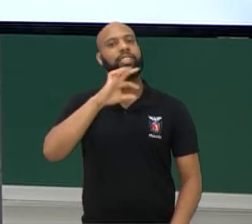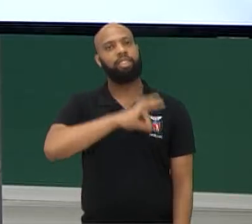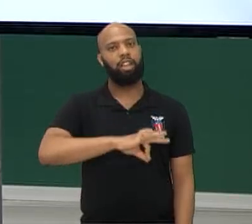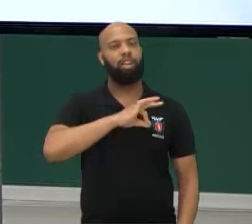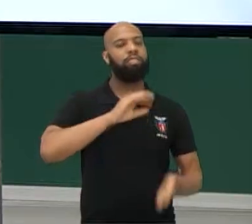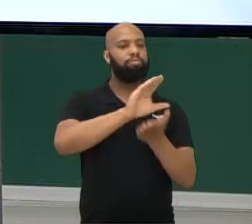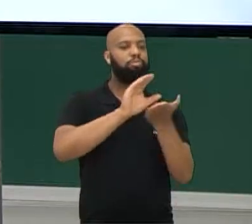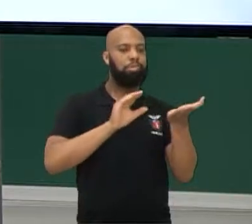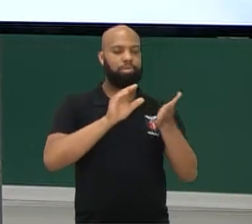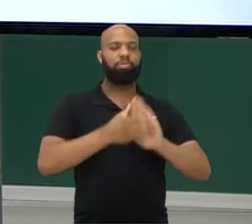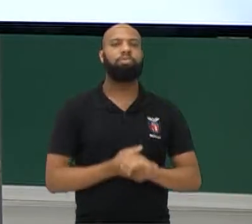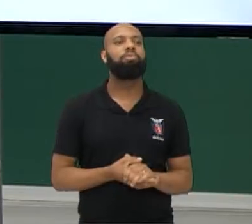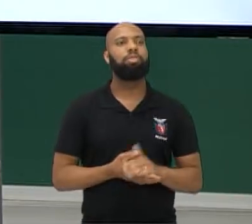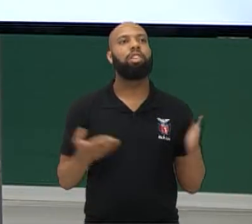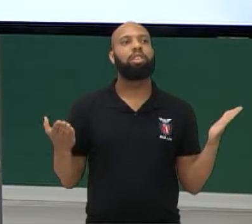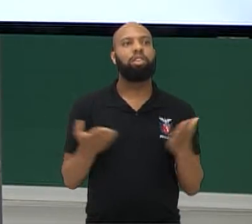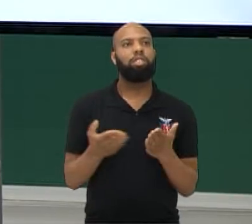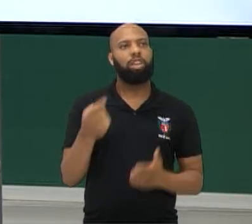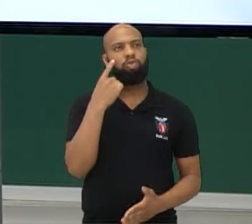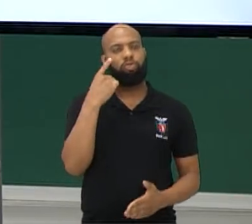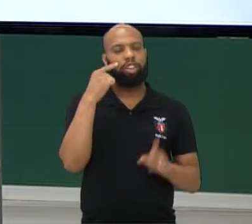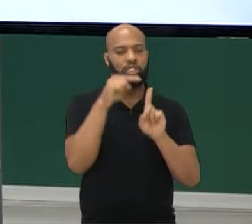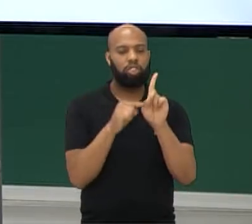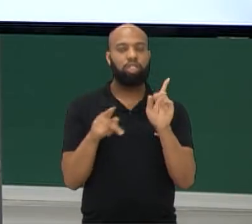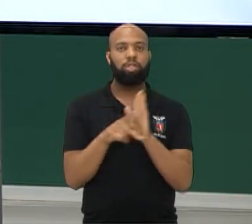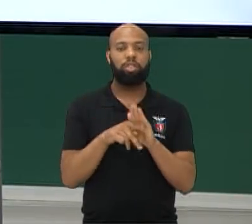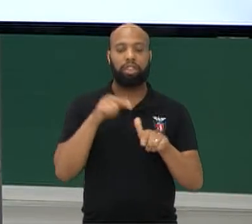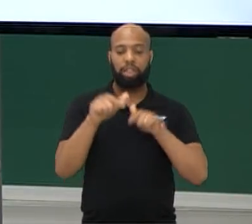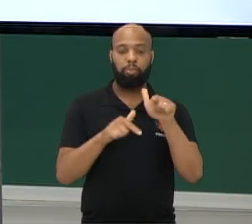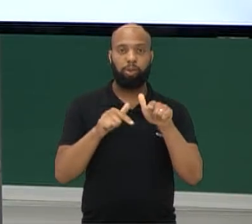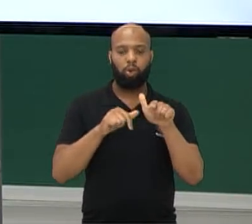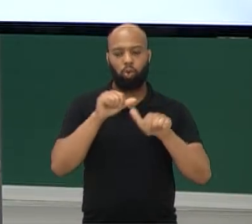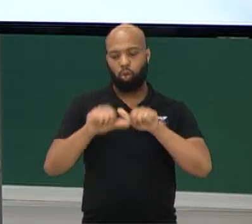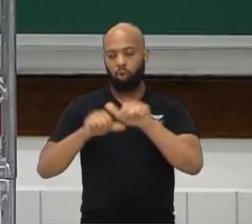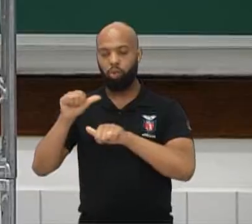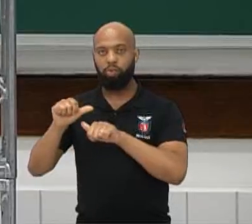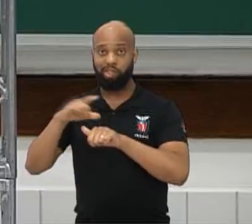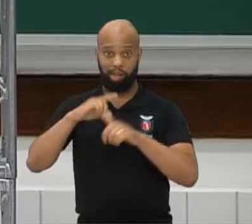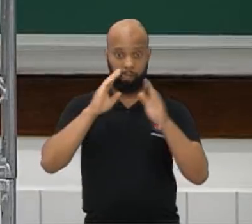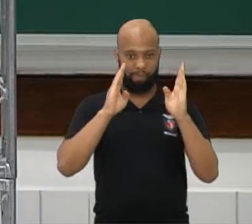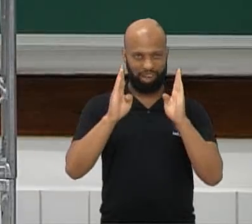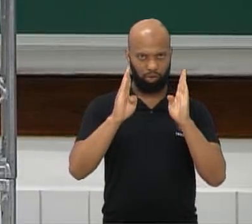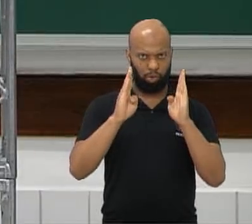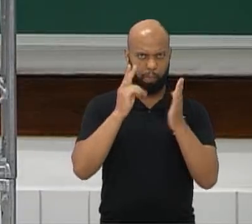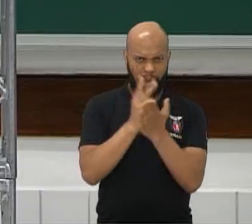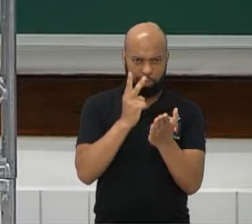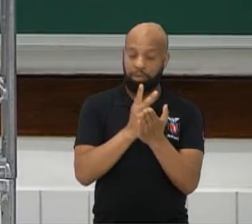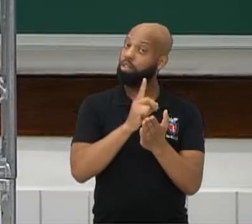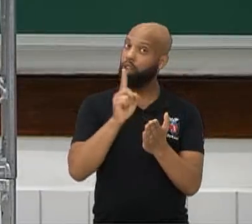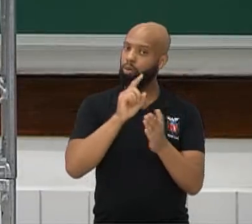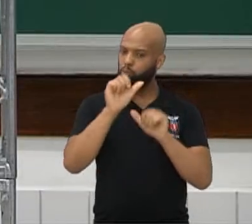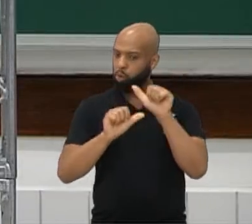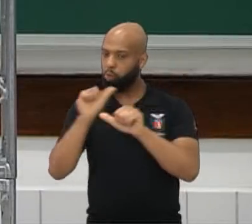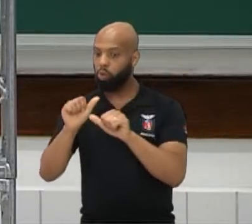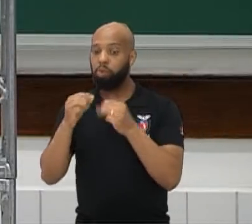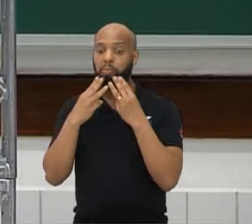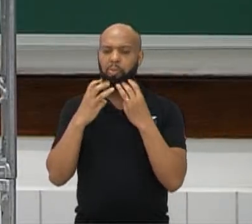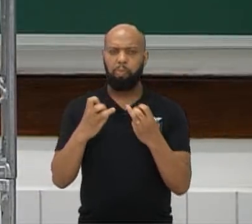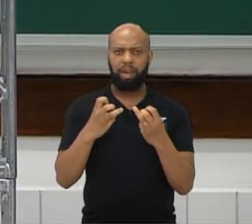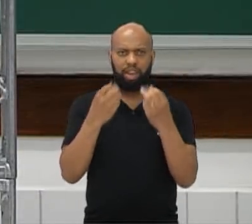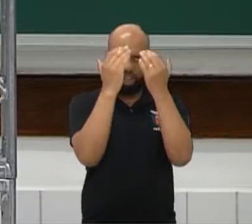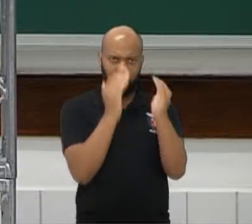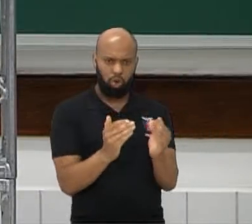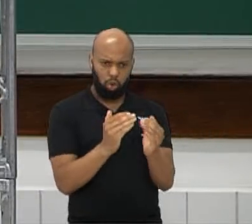assalariado. Vamos ver que esses tipos de trabalho, eles mudaram ao longo do tempo e o Marx vai analisar. Nem sempre houve o